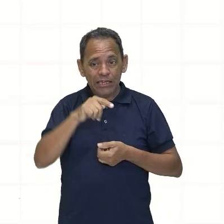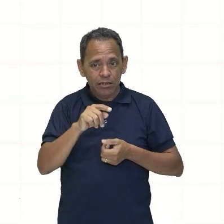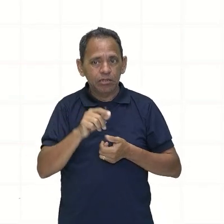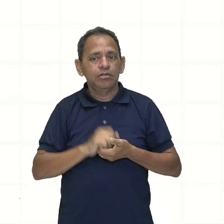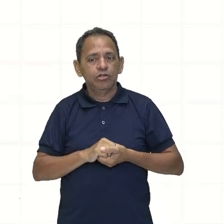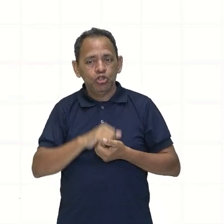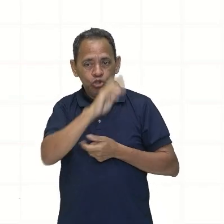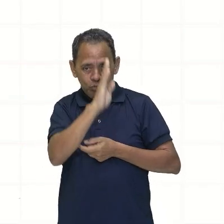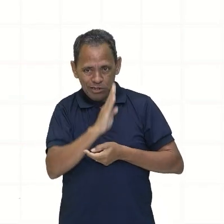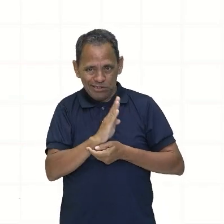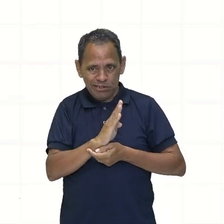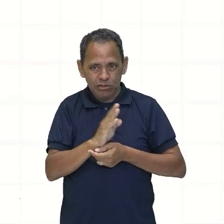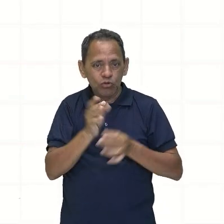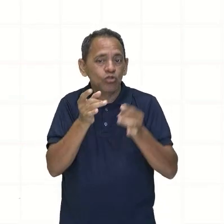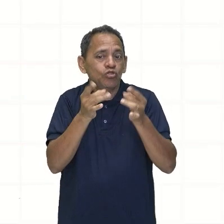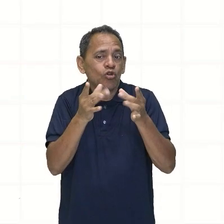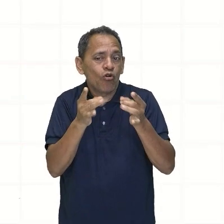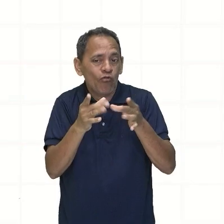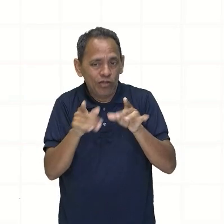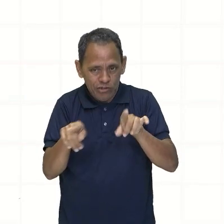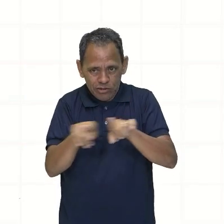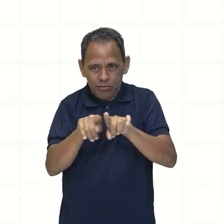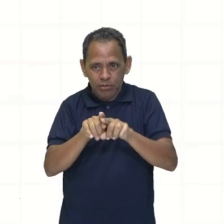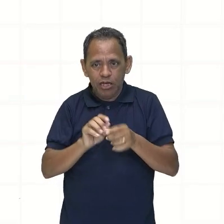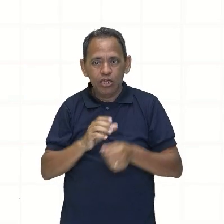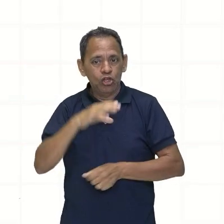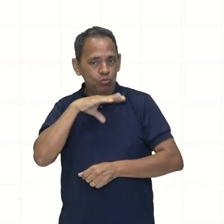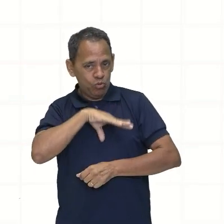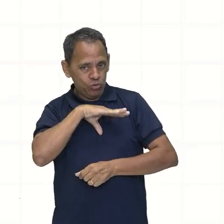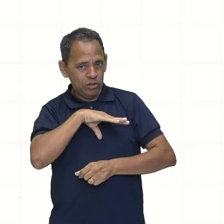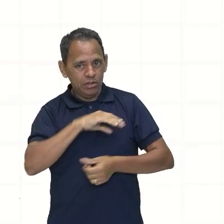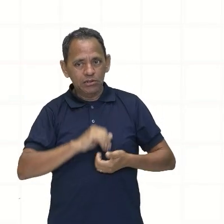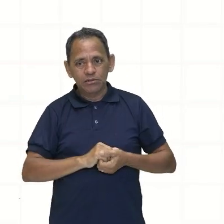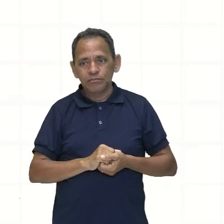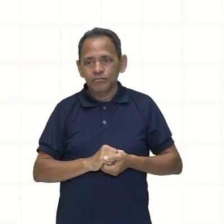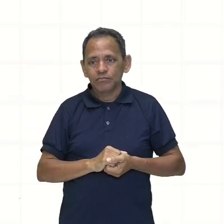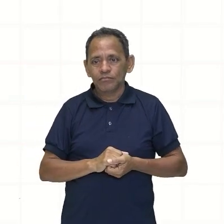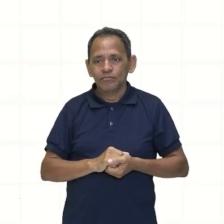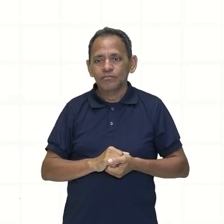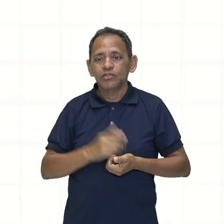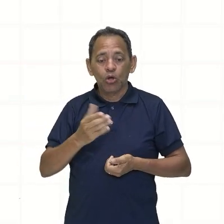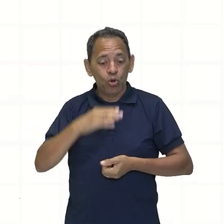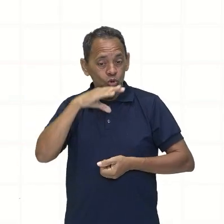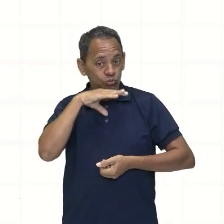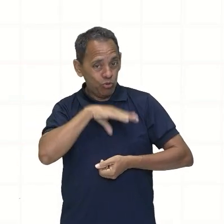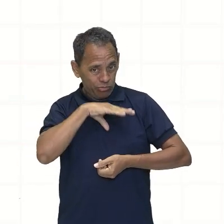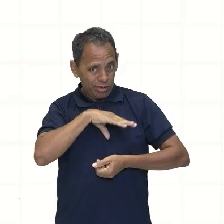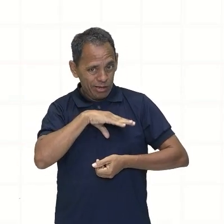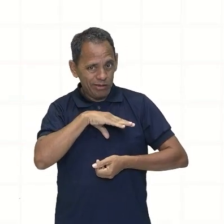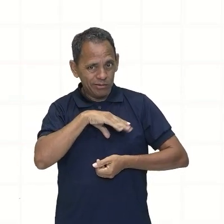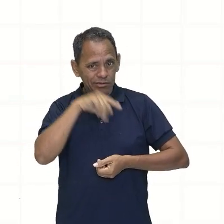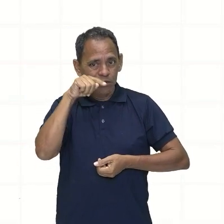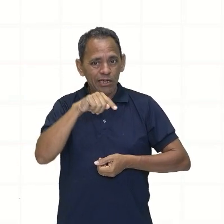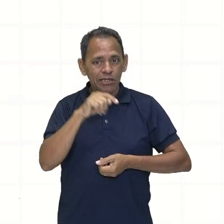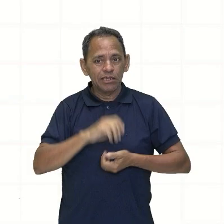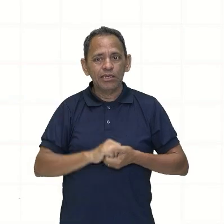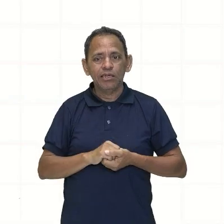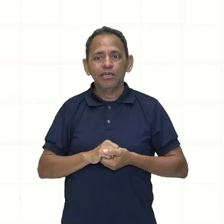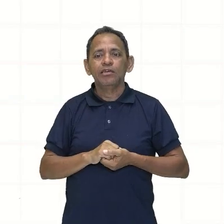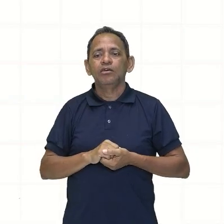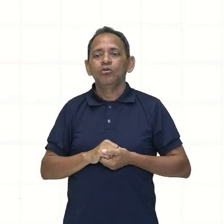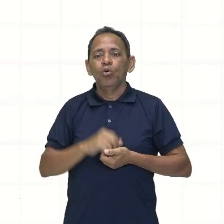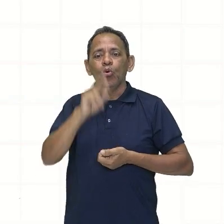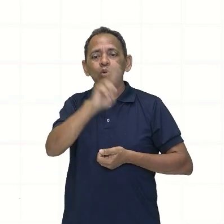mercadores do continente africano, vendido aos portugueses, né? E aí os portugueses colocavam essas pessoas